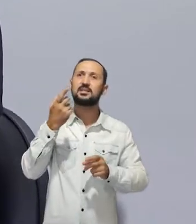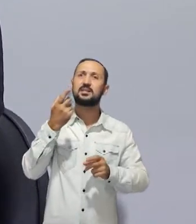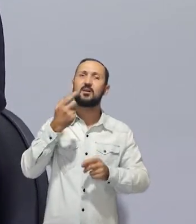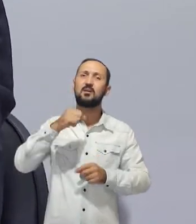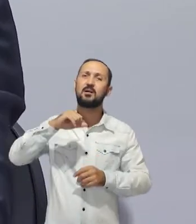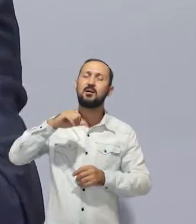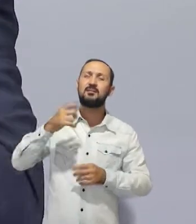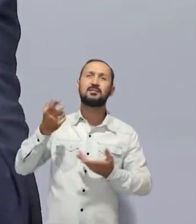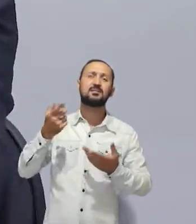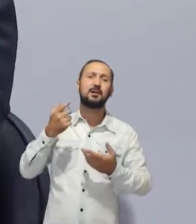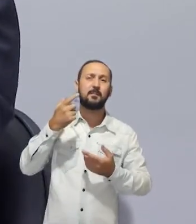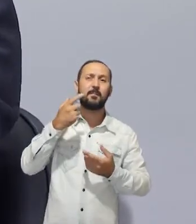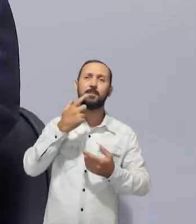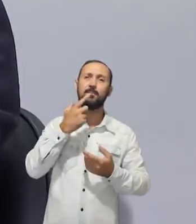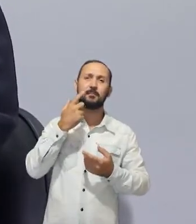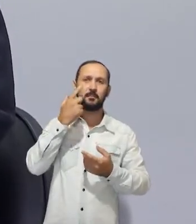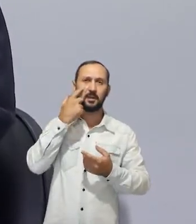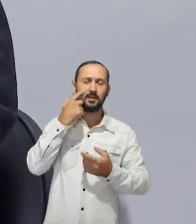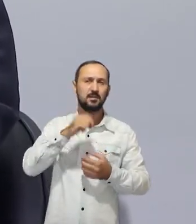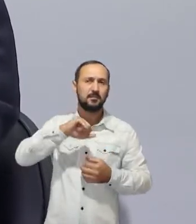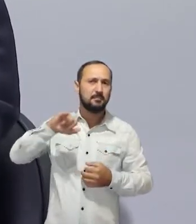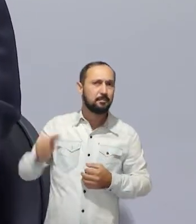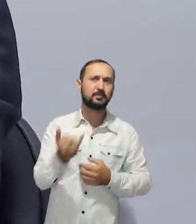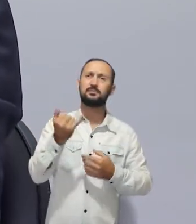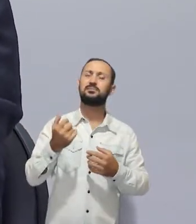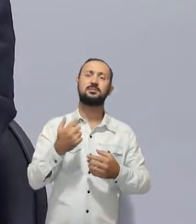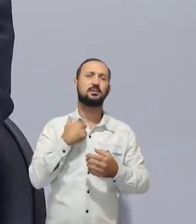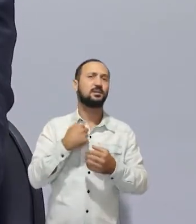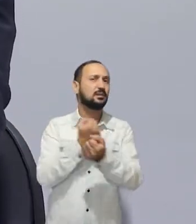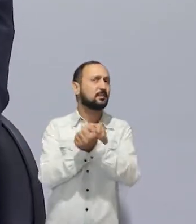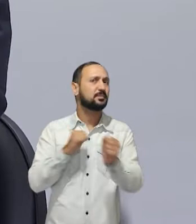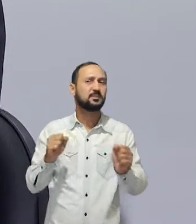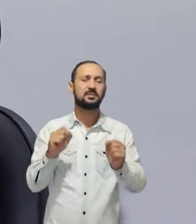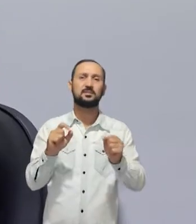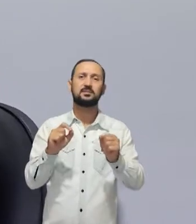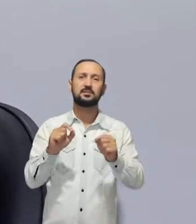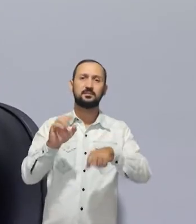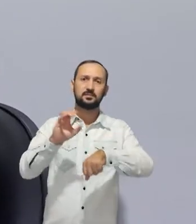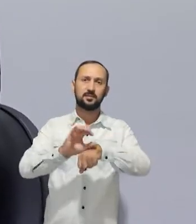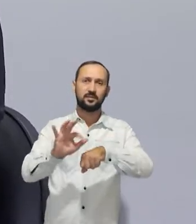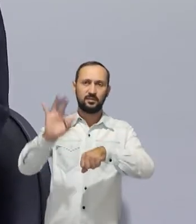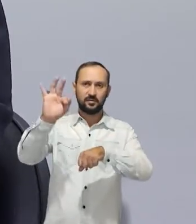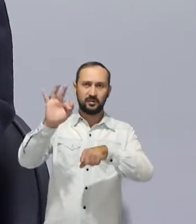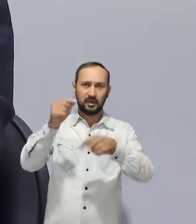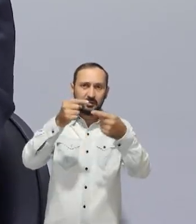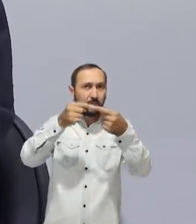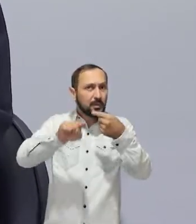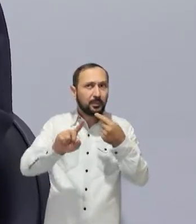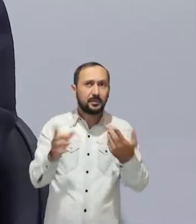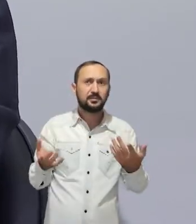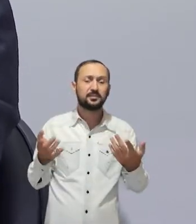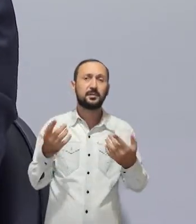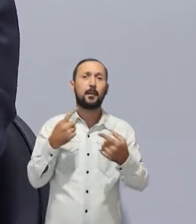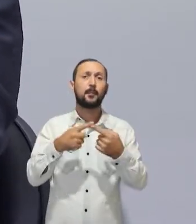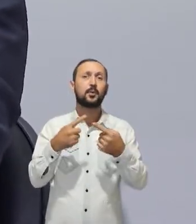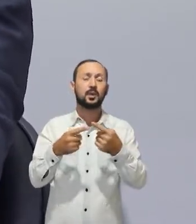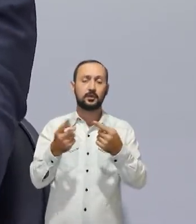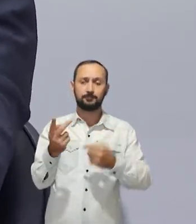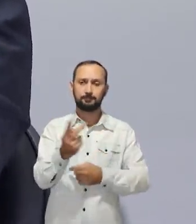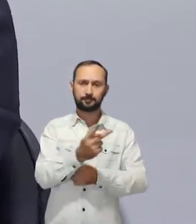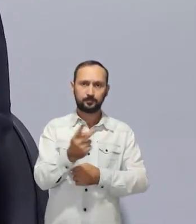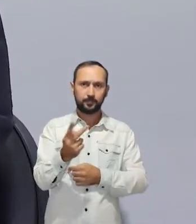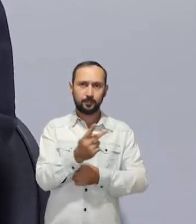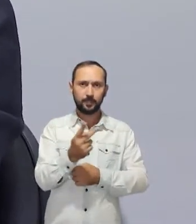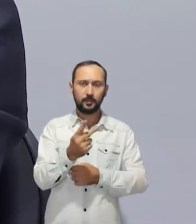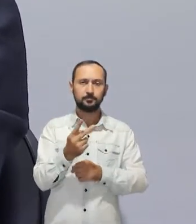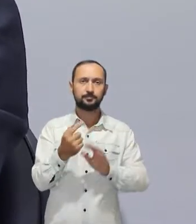leva até a defender uma inconstitucionalidade das propostas juntas, porque ambas, ao